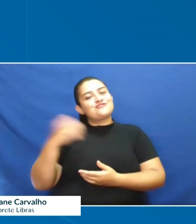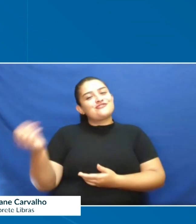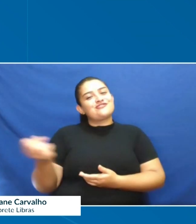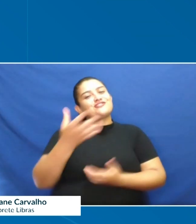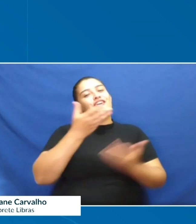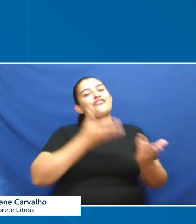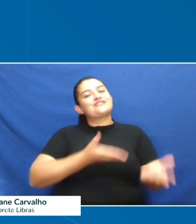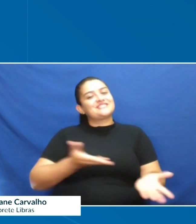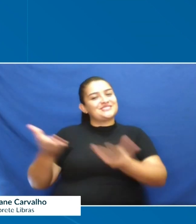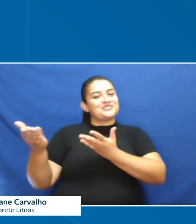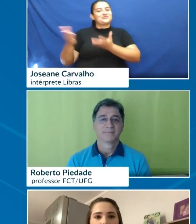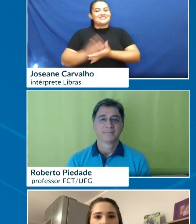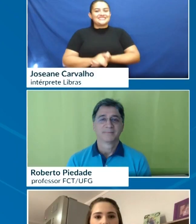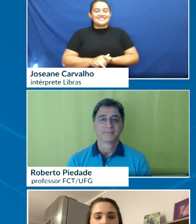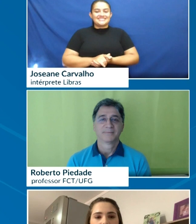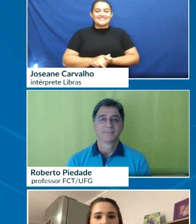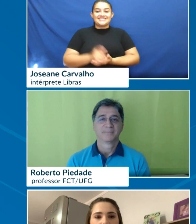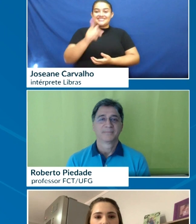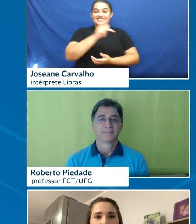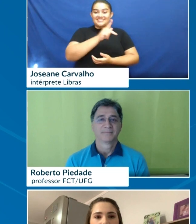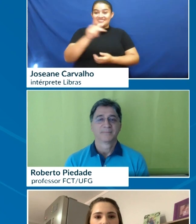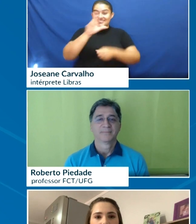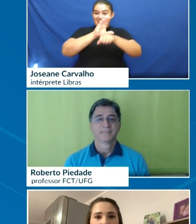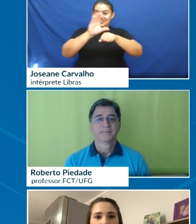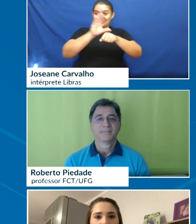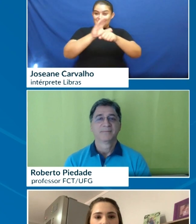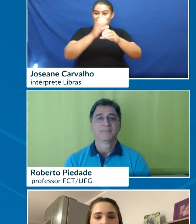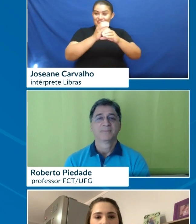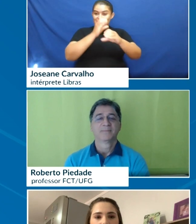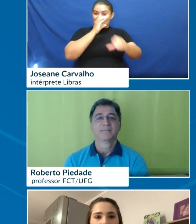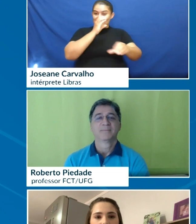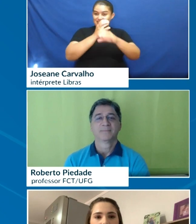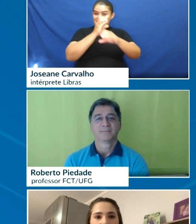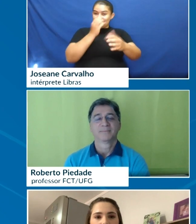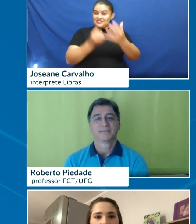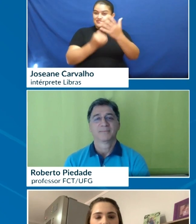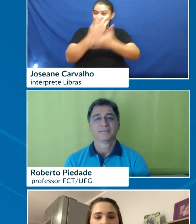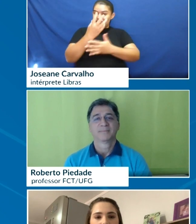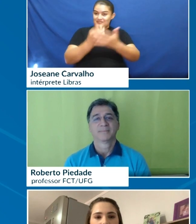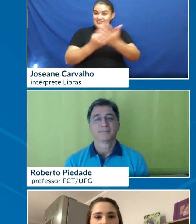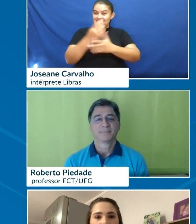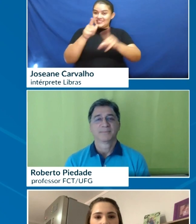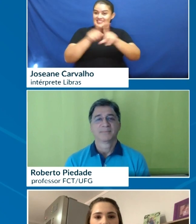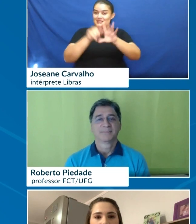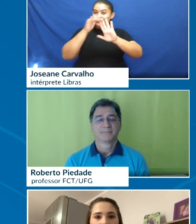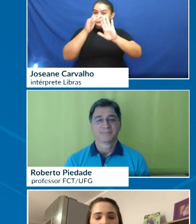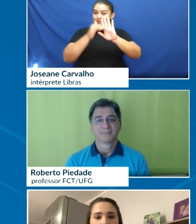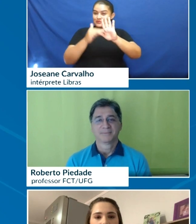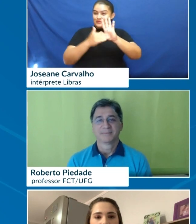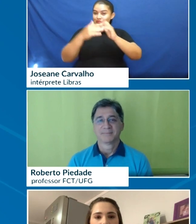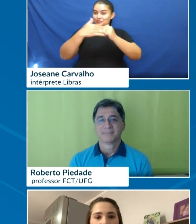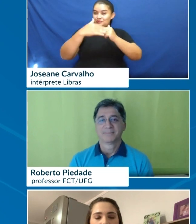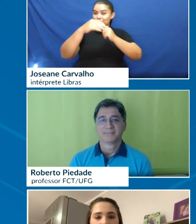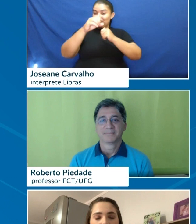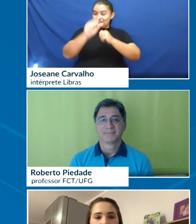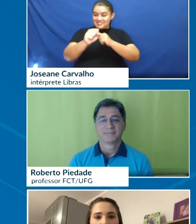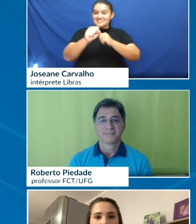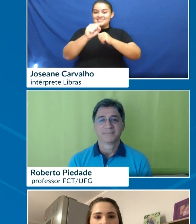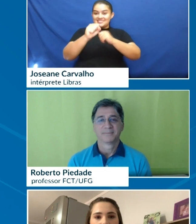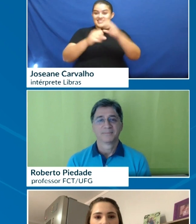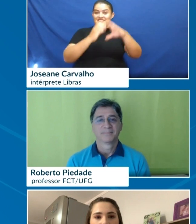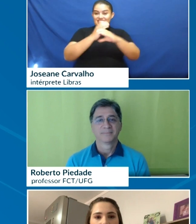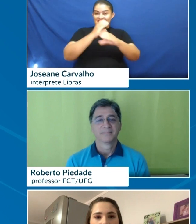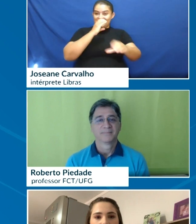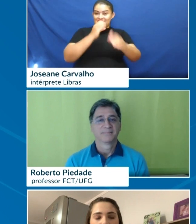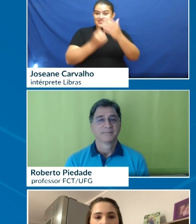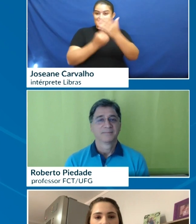novos convidados. É o professor do curso de Engenharia de Produção e dos programas de mestrado profissional em Engenharia de